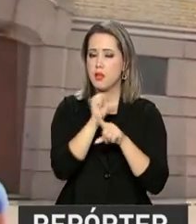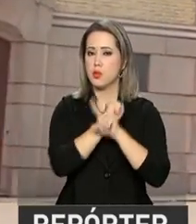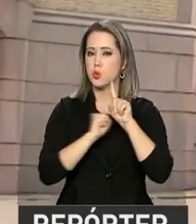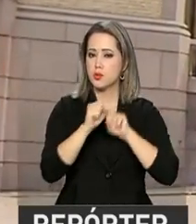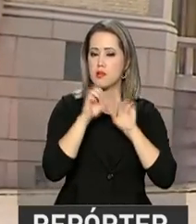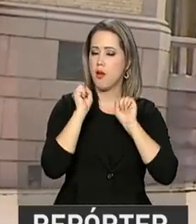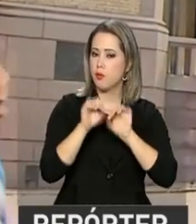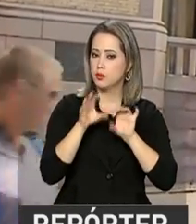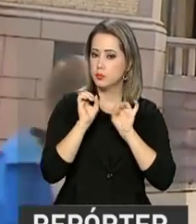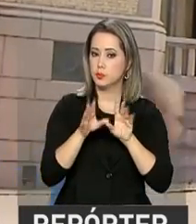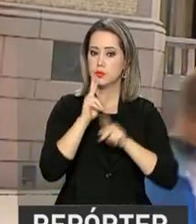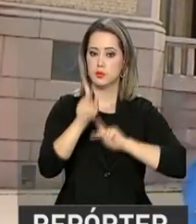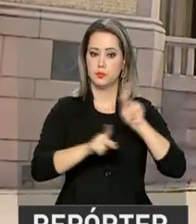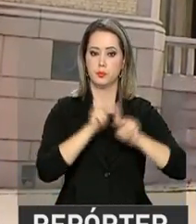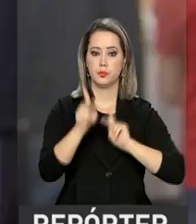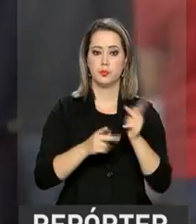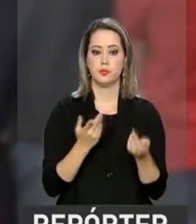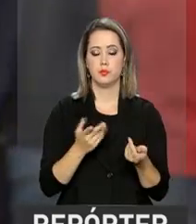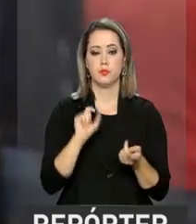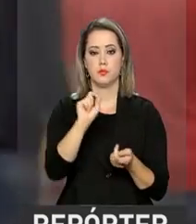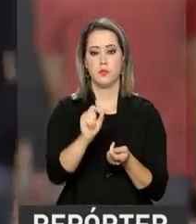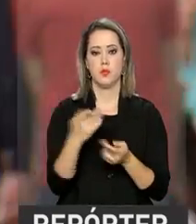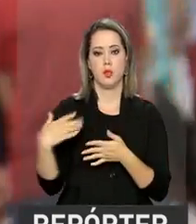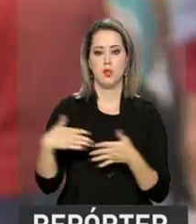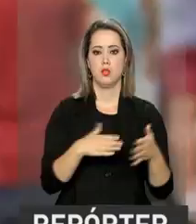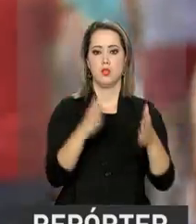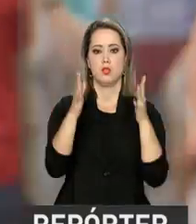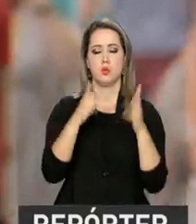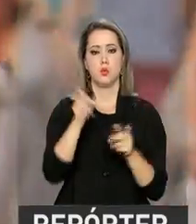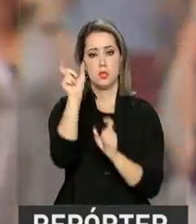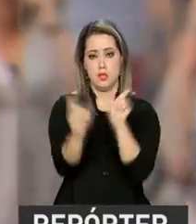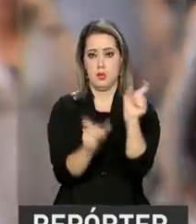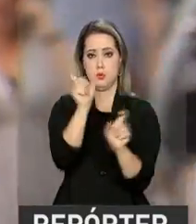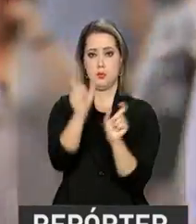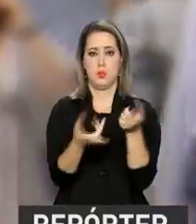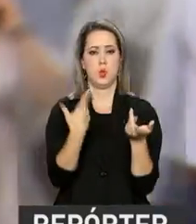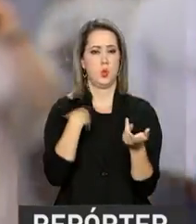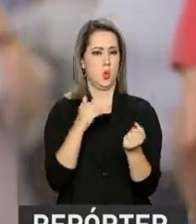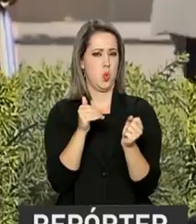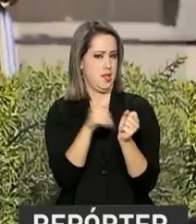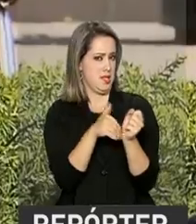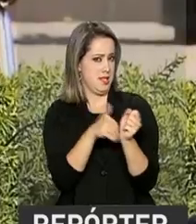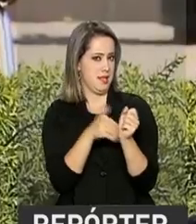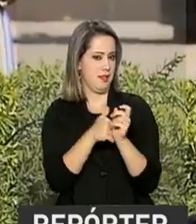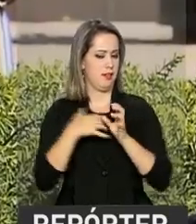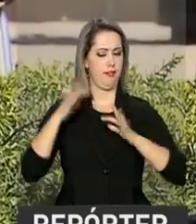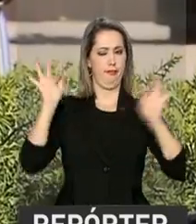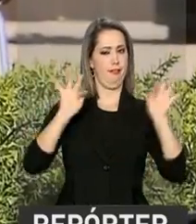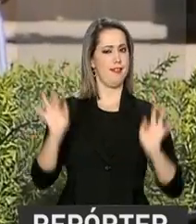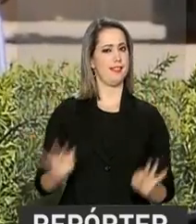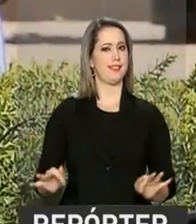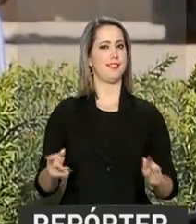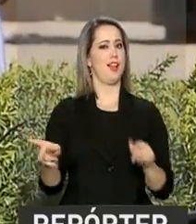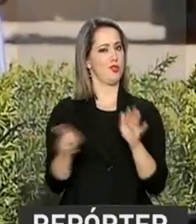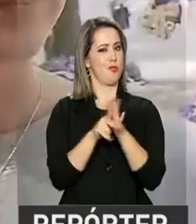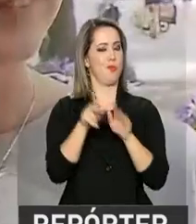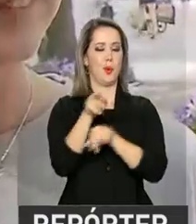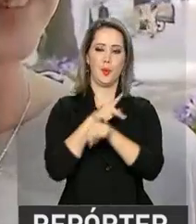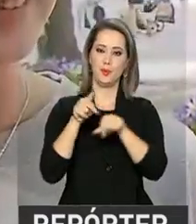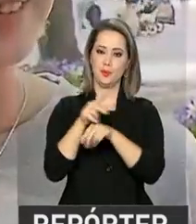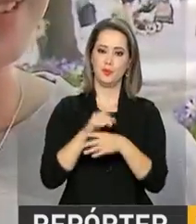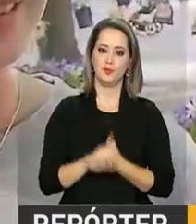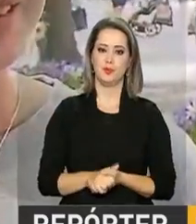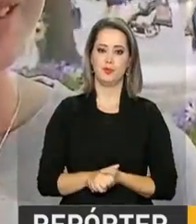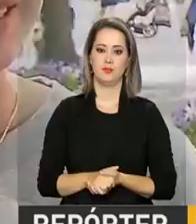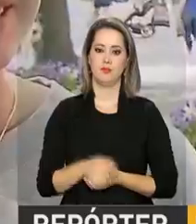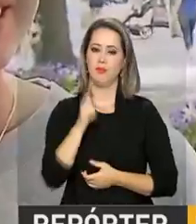educacionais da população nas ruas os noruegueses não escondem a satisfação com o país é